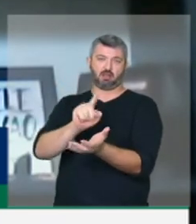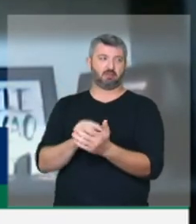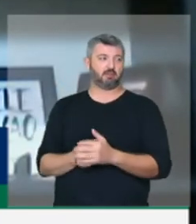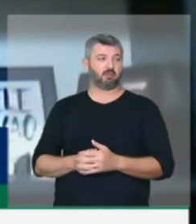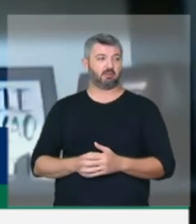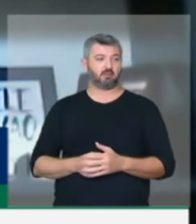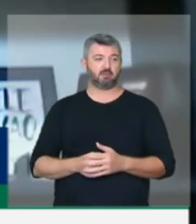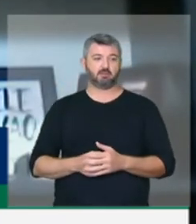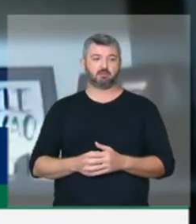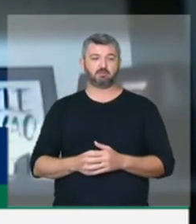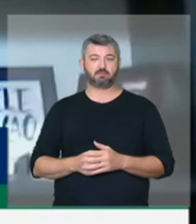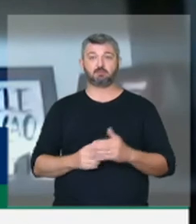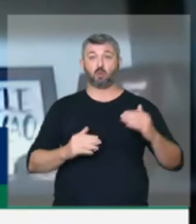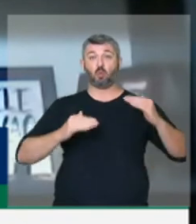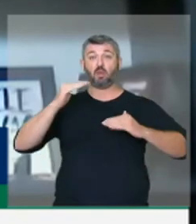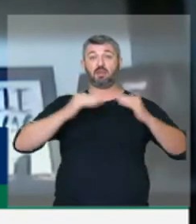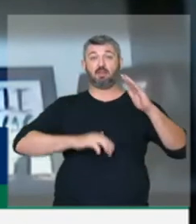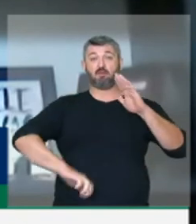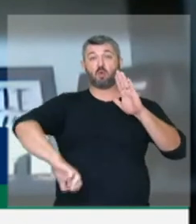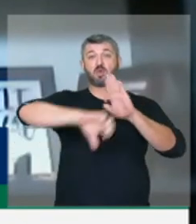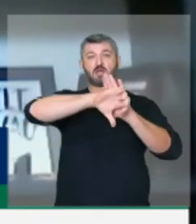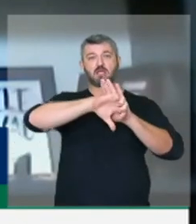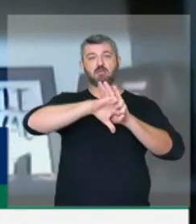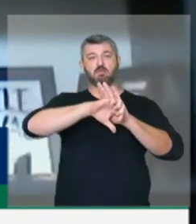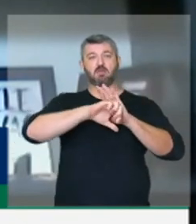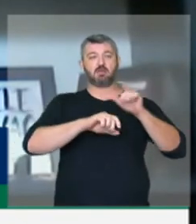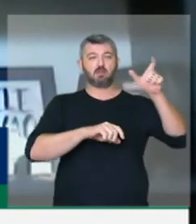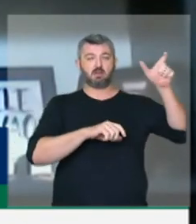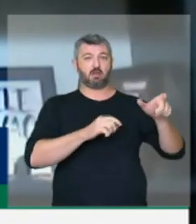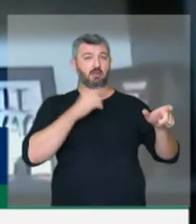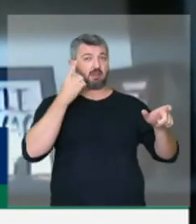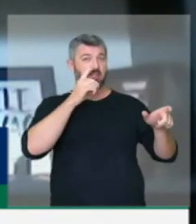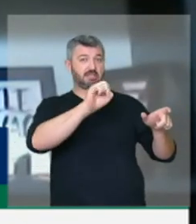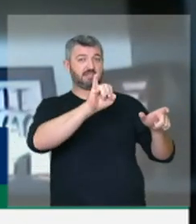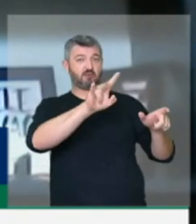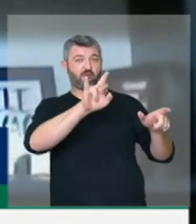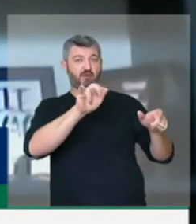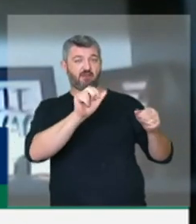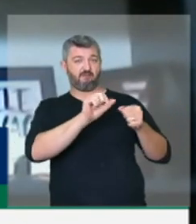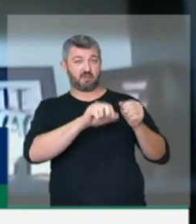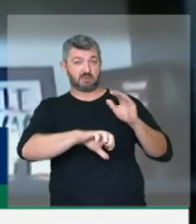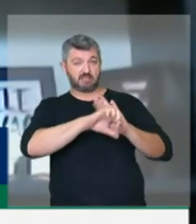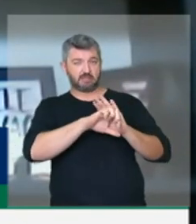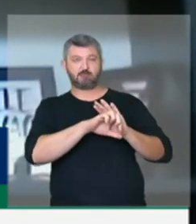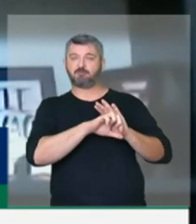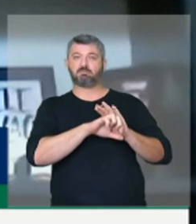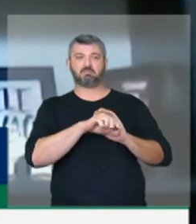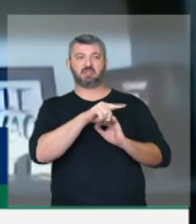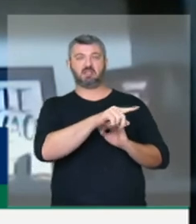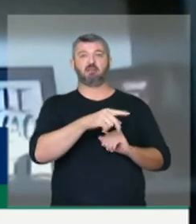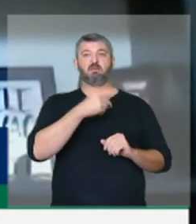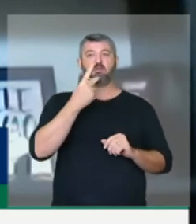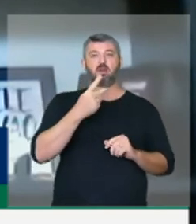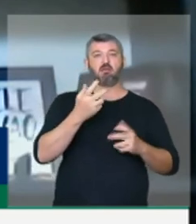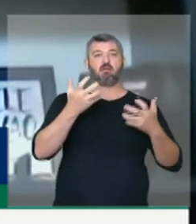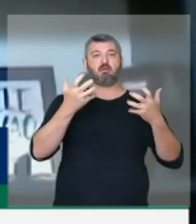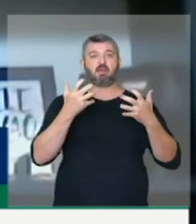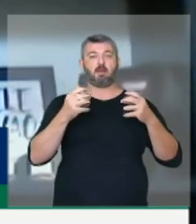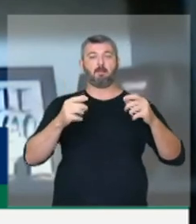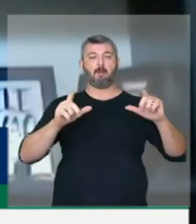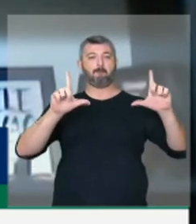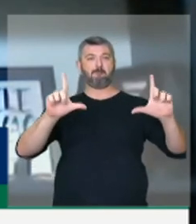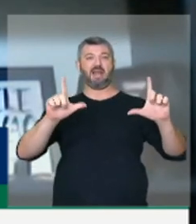o grau de crimes cometidos pelo deputado federal Daniel Silveira, alguém que se dignou a quebrar uma placa